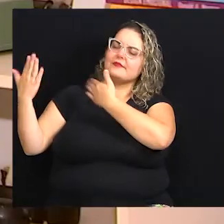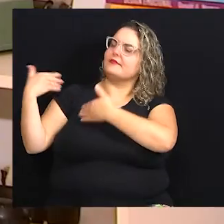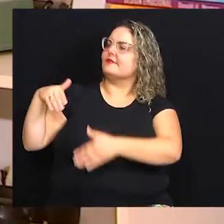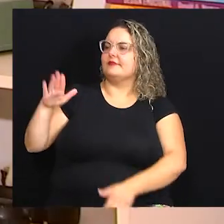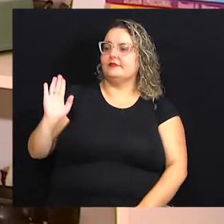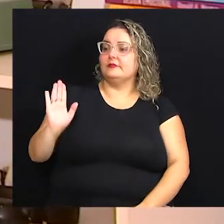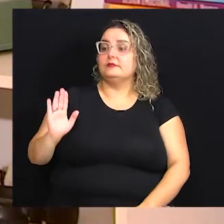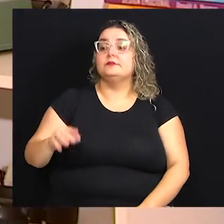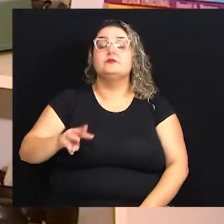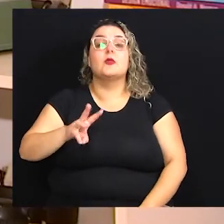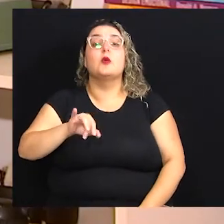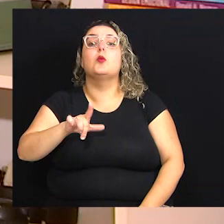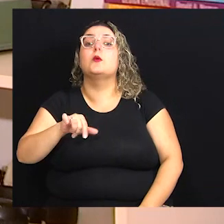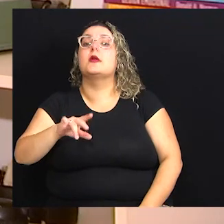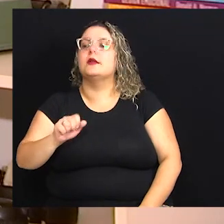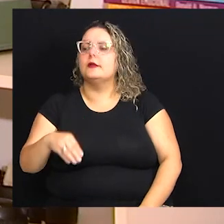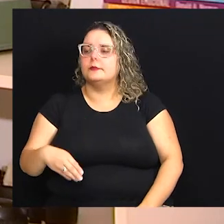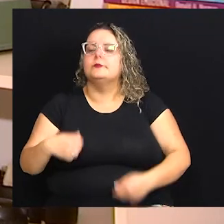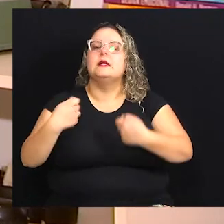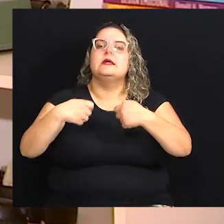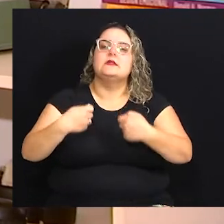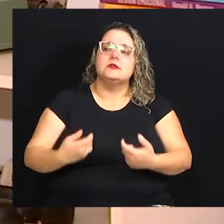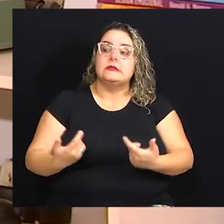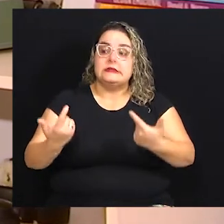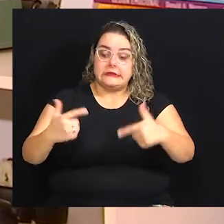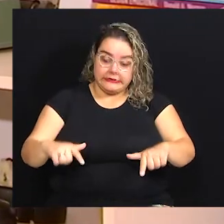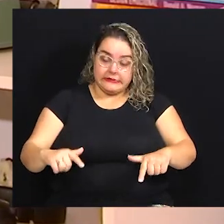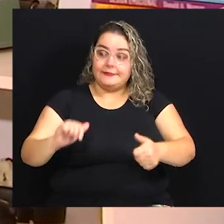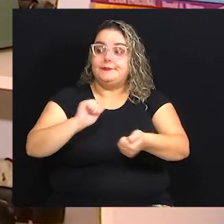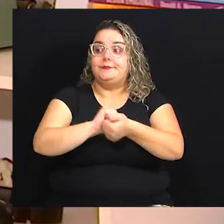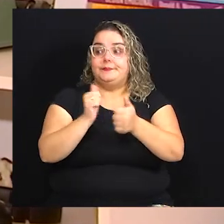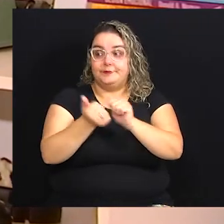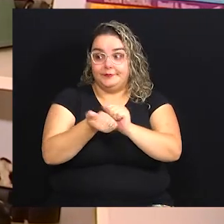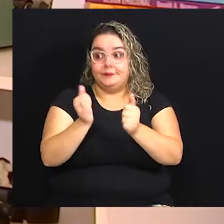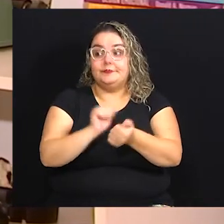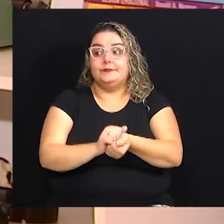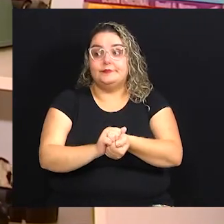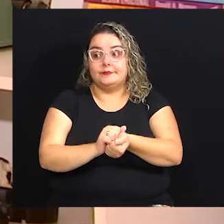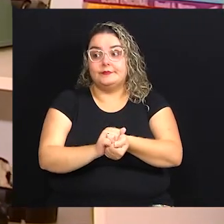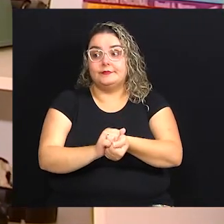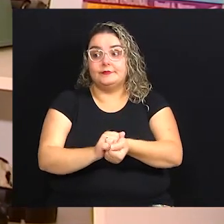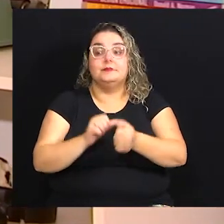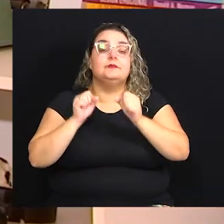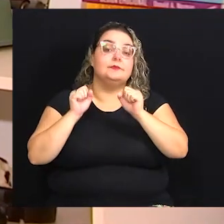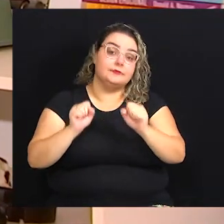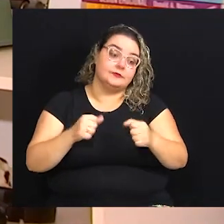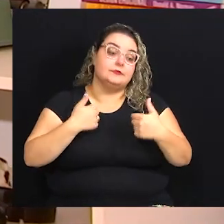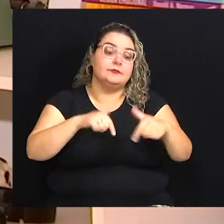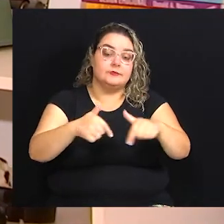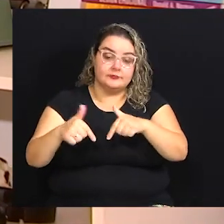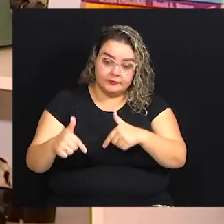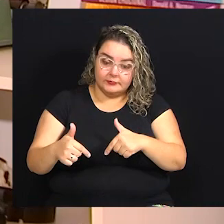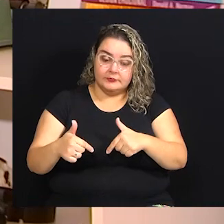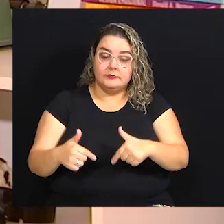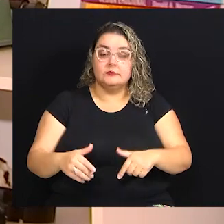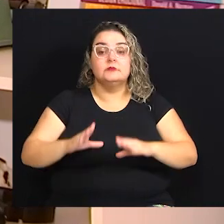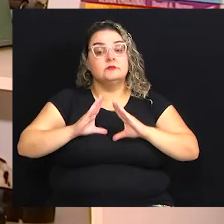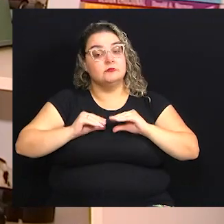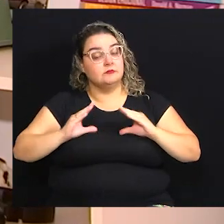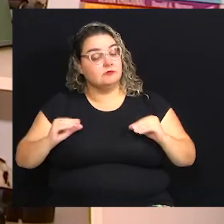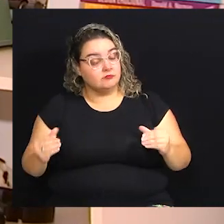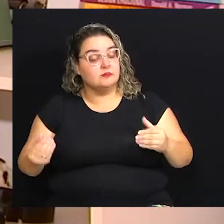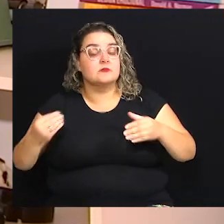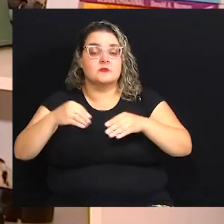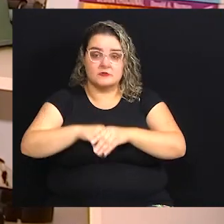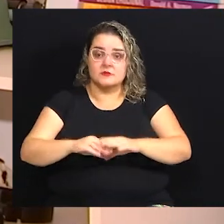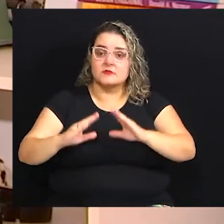passado. Bom, e o William teve que fazer um espaço adaptável para poder trabalhar no